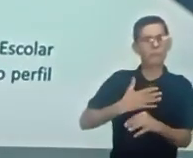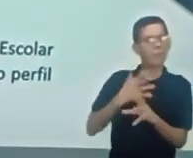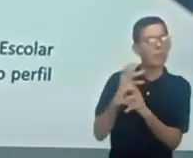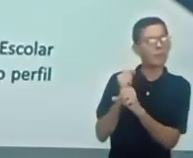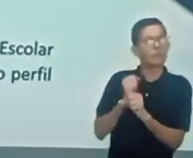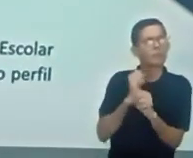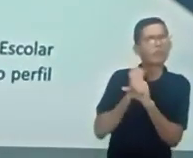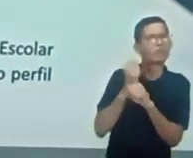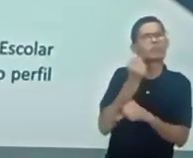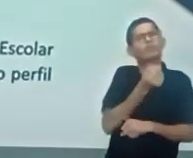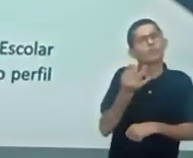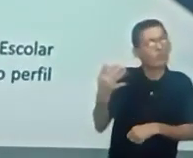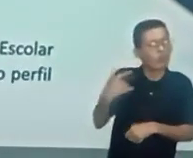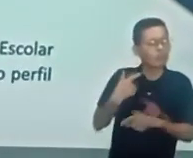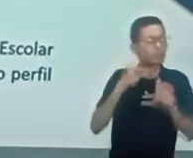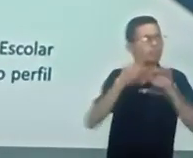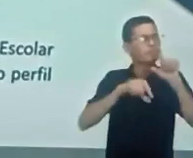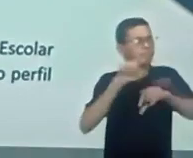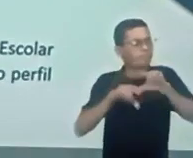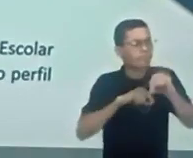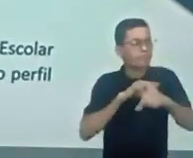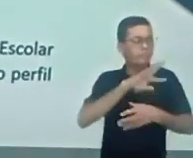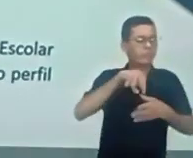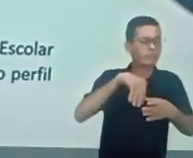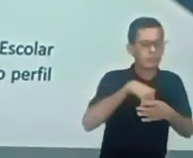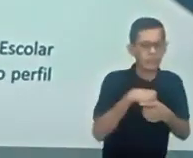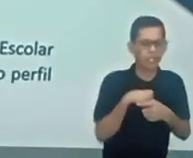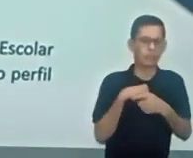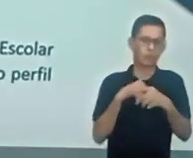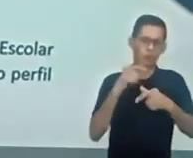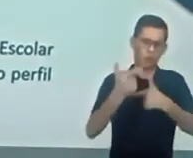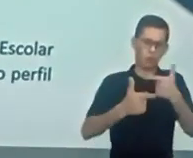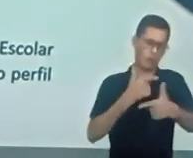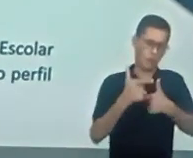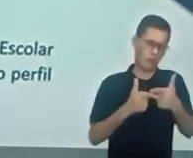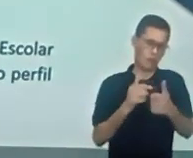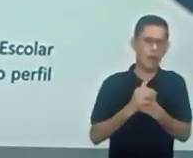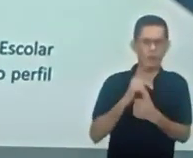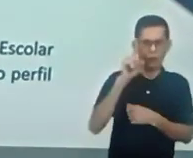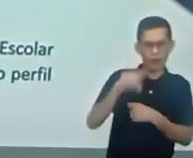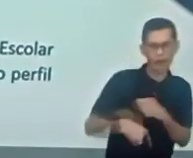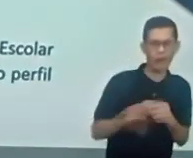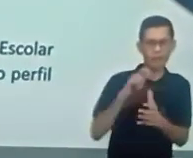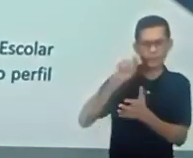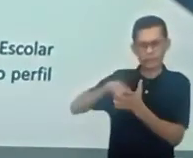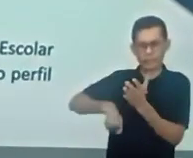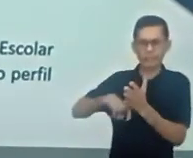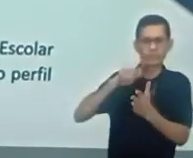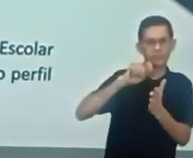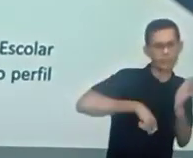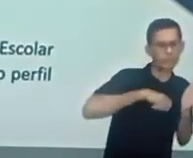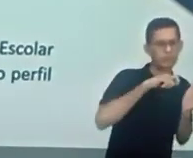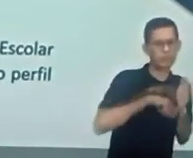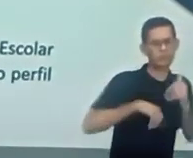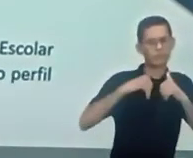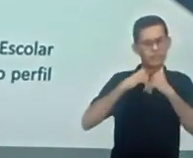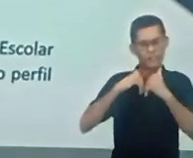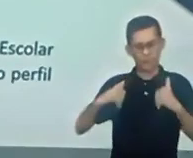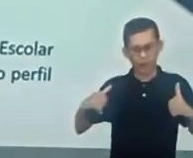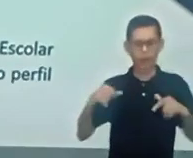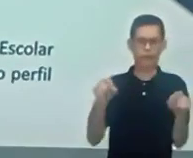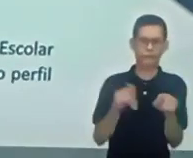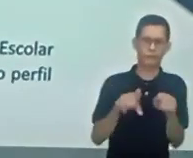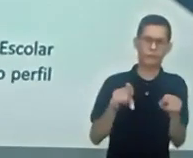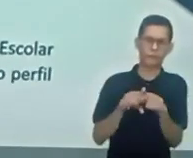as minhas opções dentro de cada vínculo, tá bom? São inscrições apartadas, opções apartadas e que